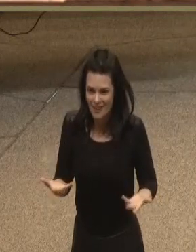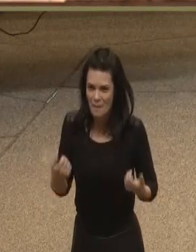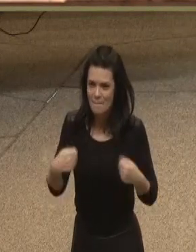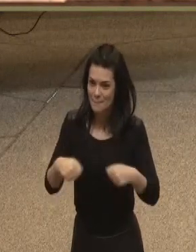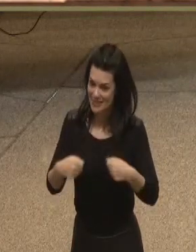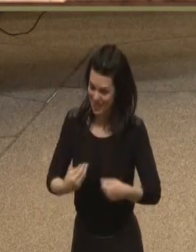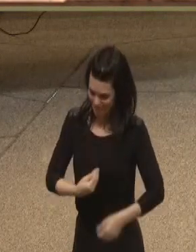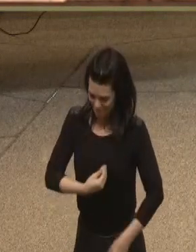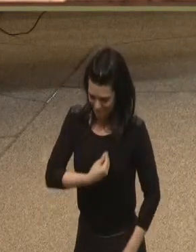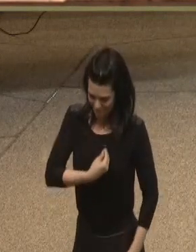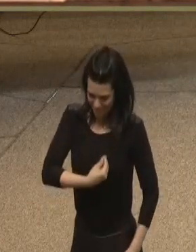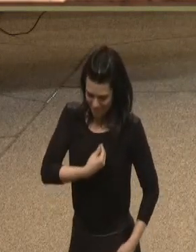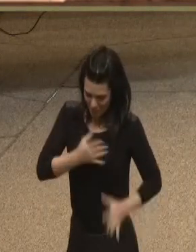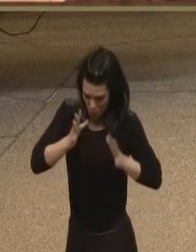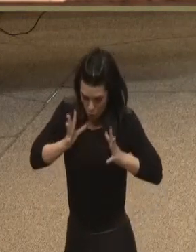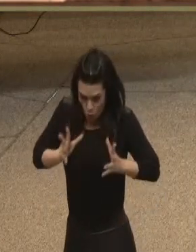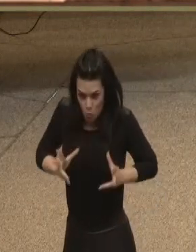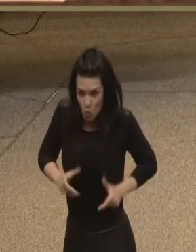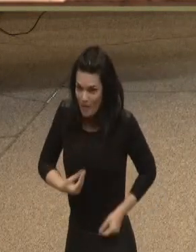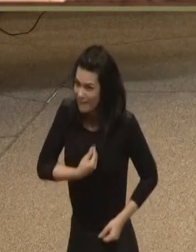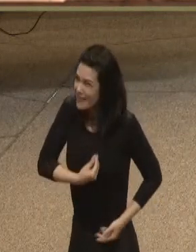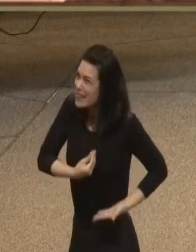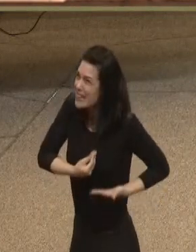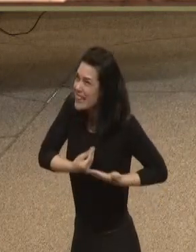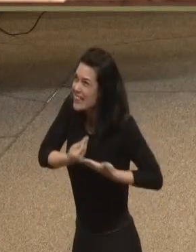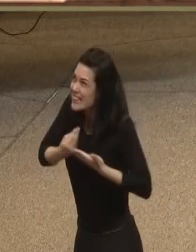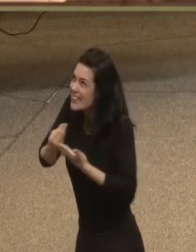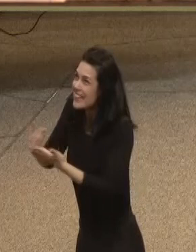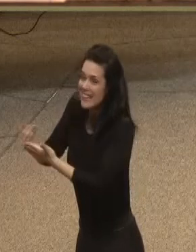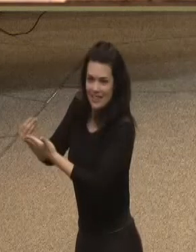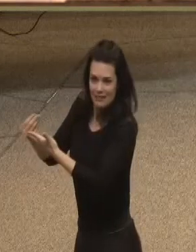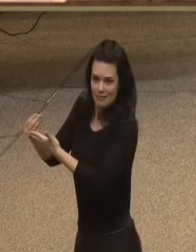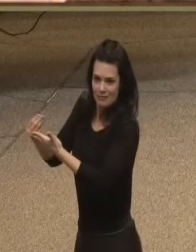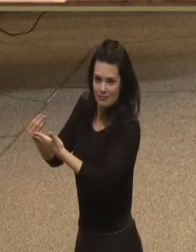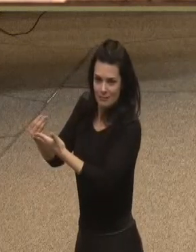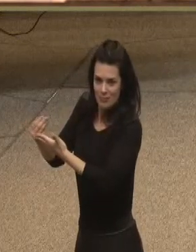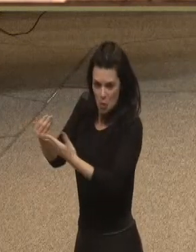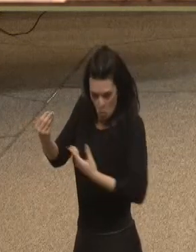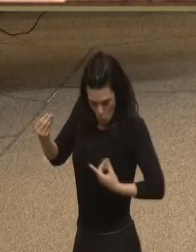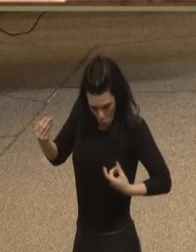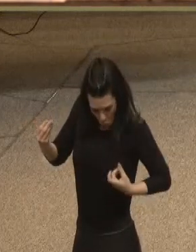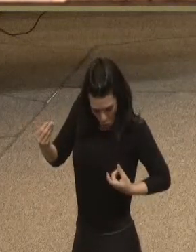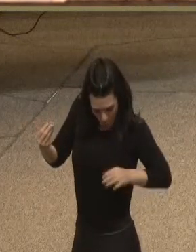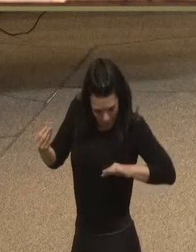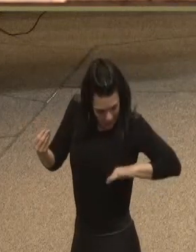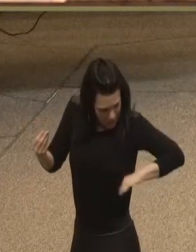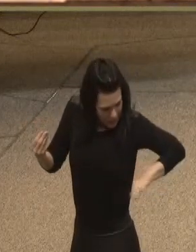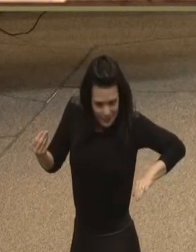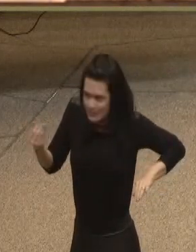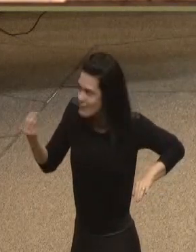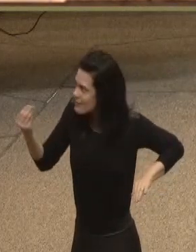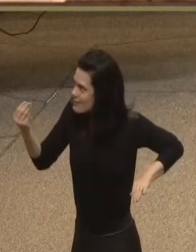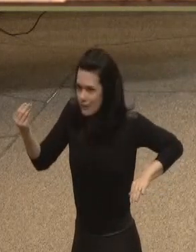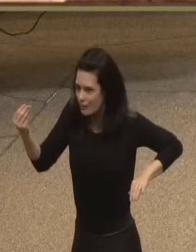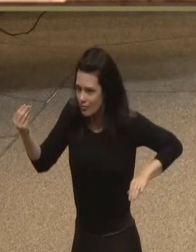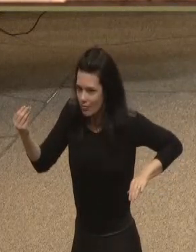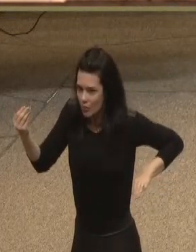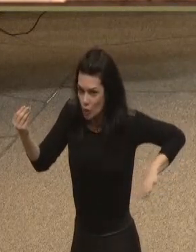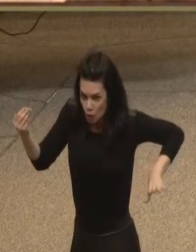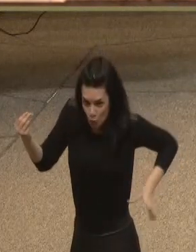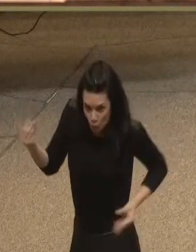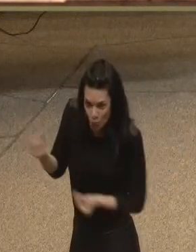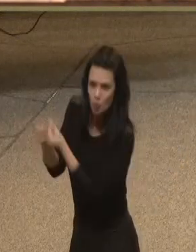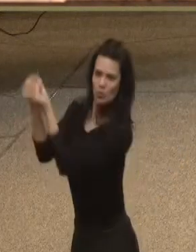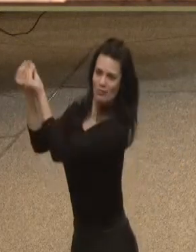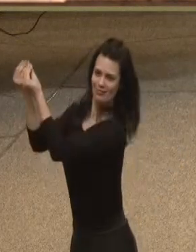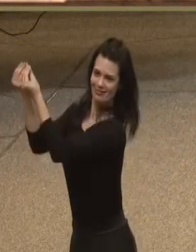entregar completamente a nossa vida ao Senhor, sem deixar nenhuma área que Ele não possa agir.